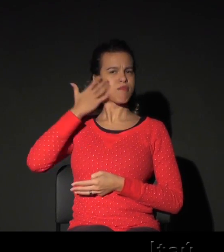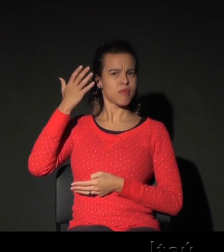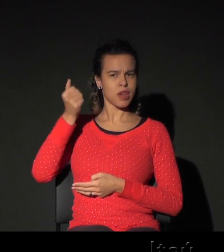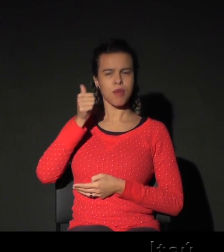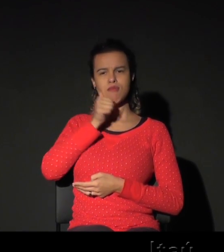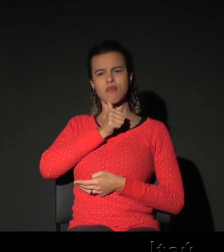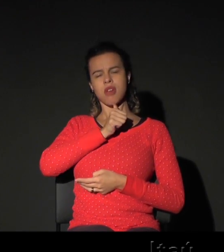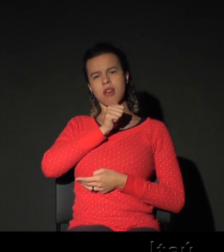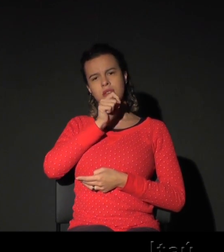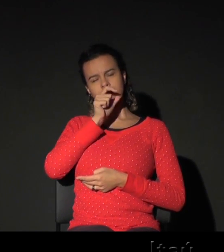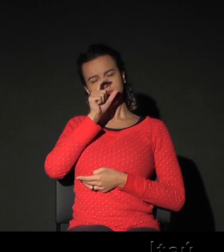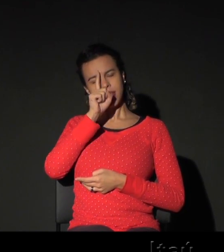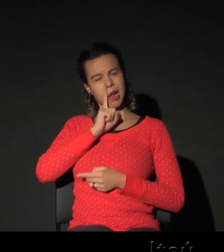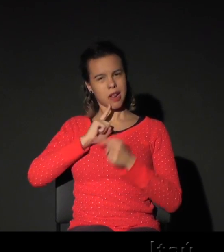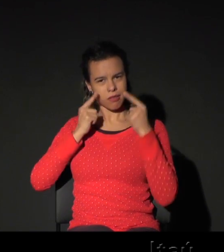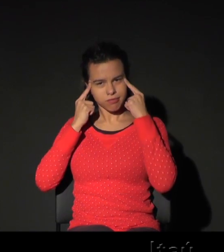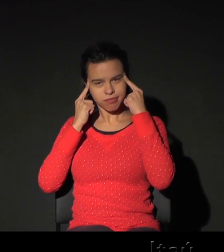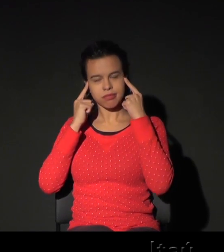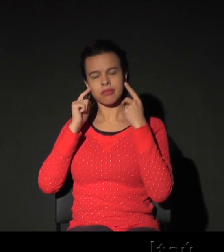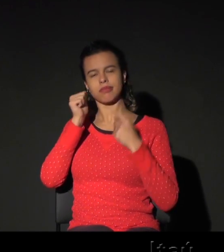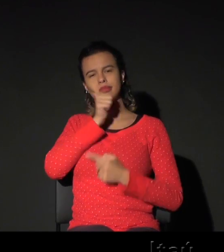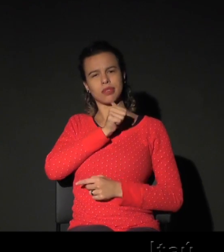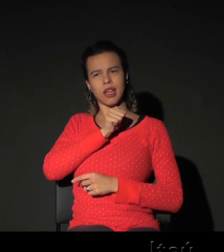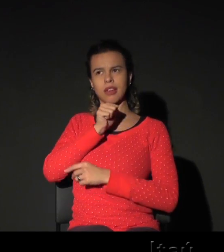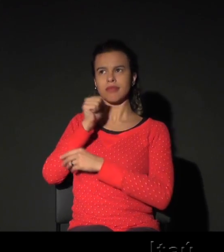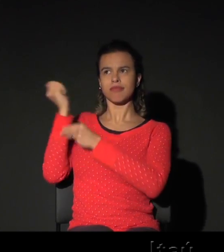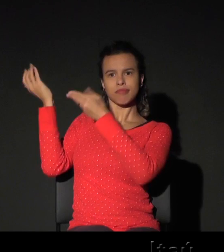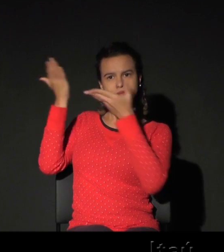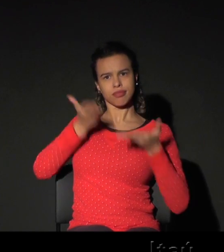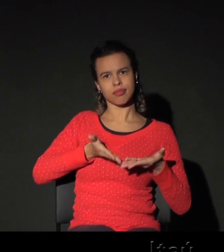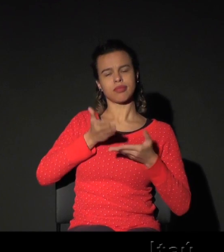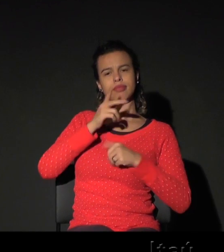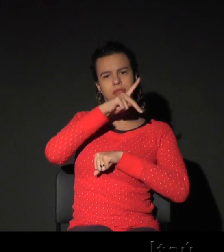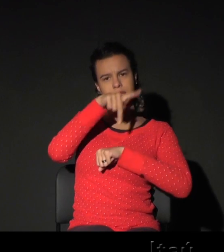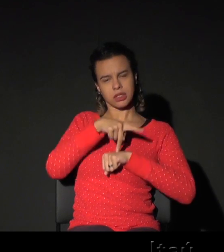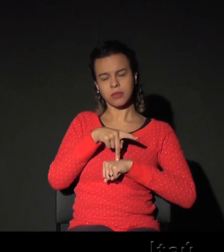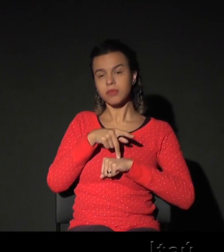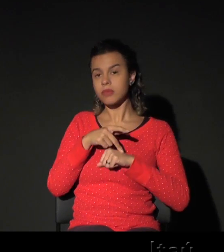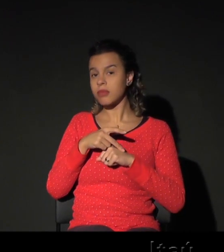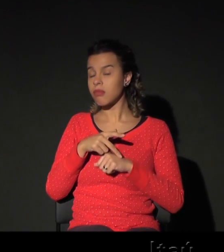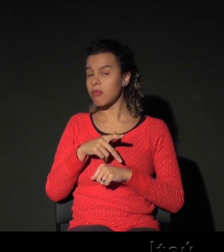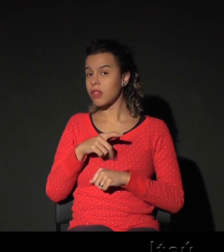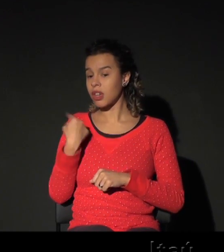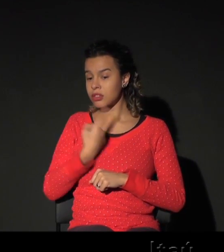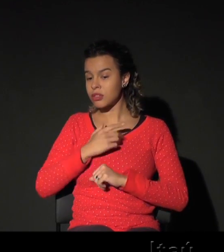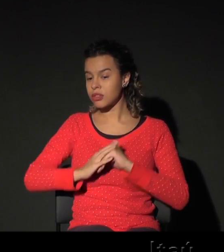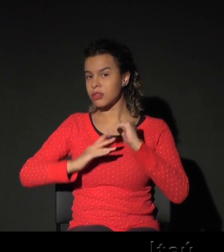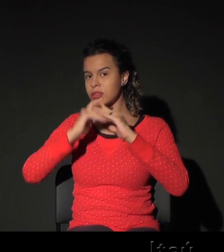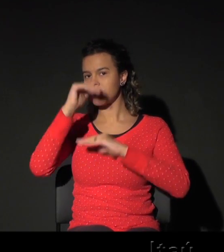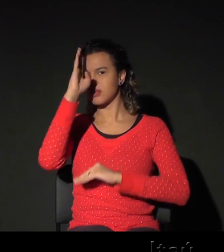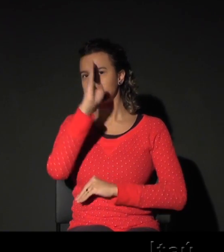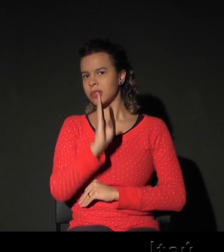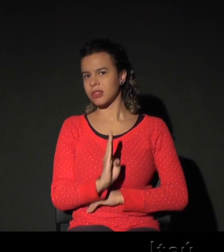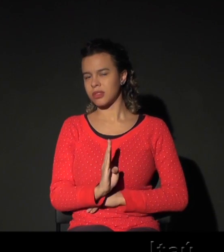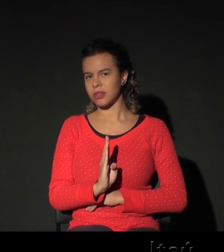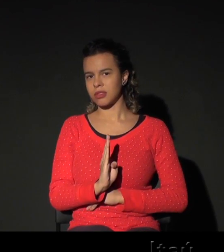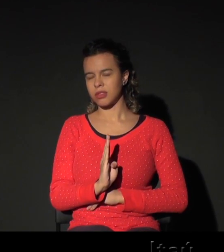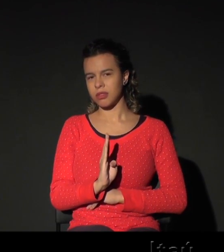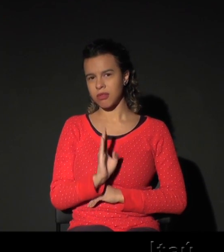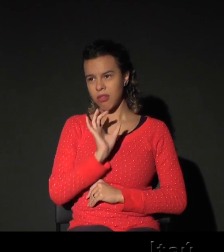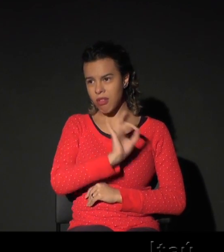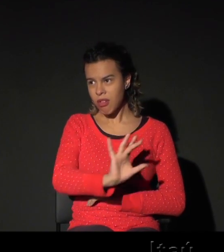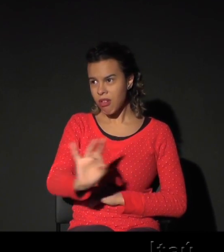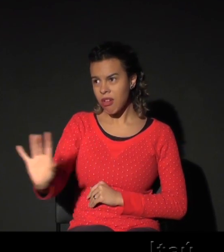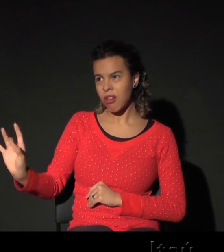amarelas mulheres Imigrantes nós estamos construindo o nosso país